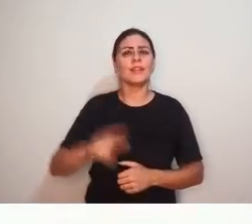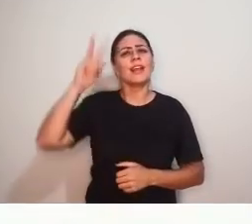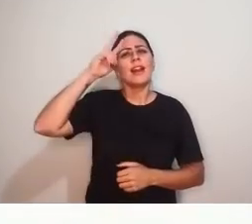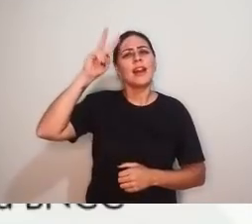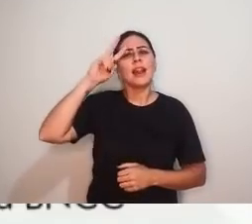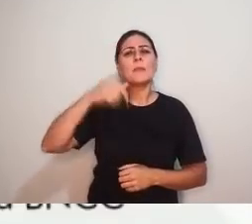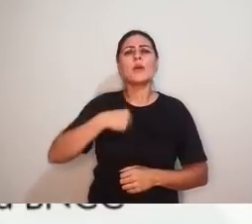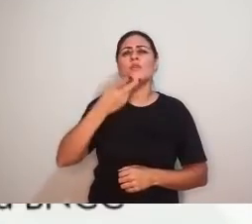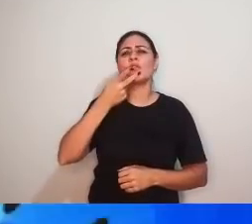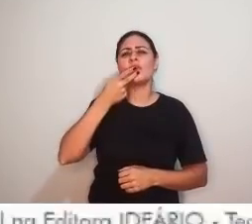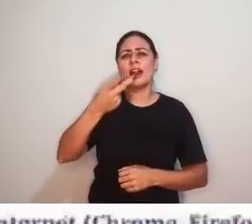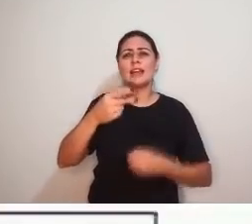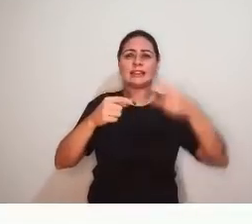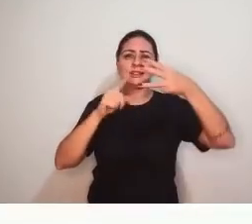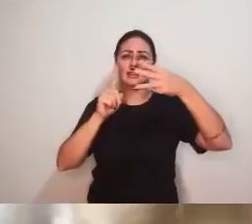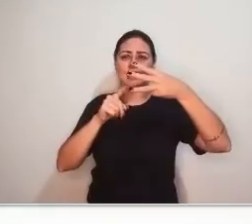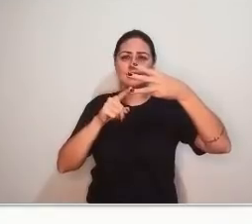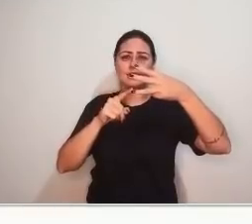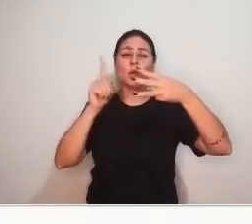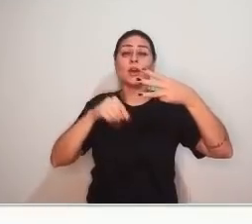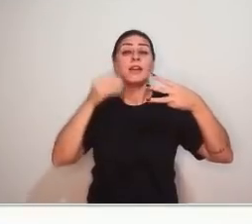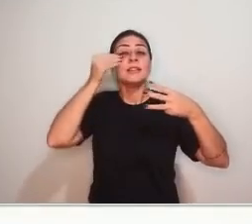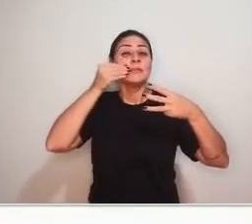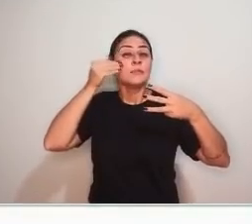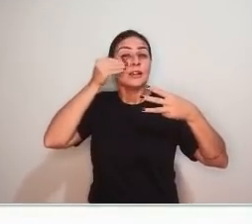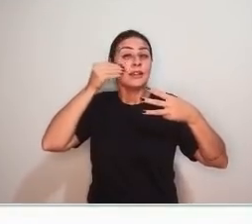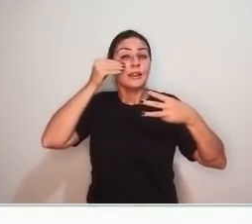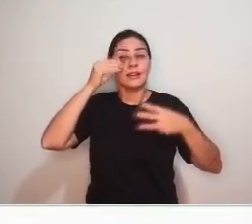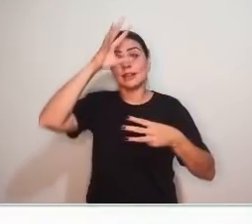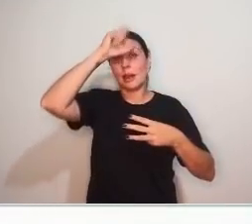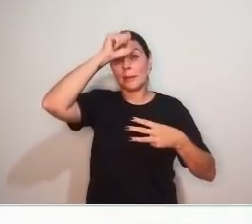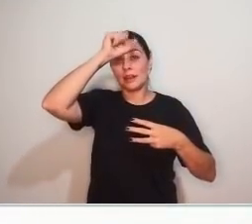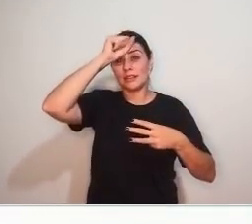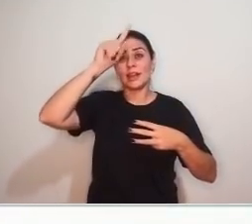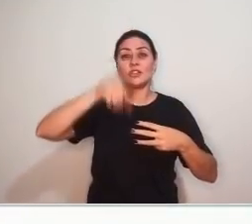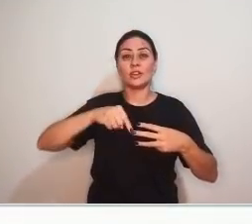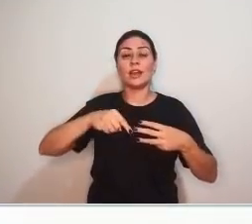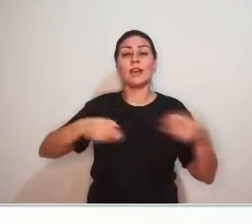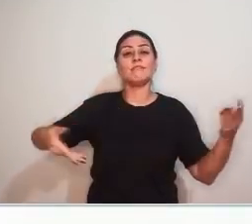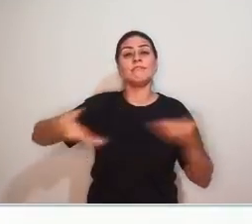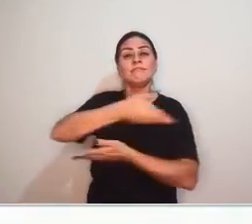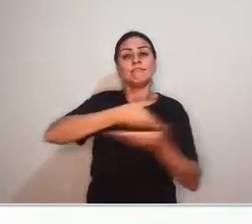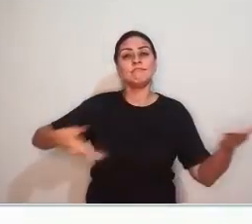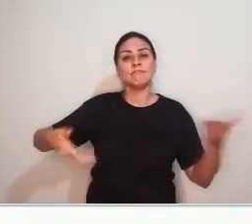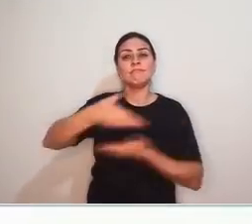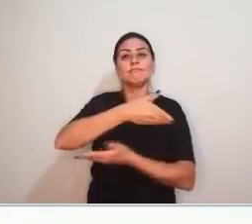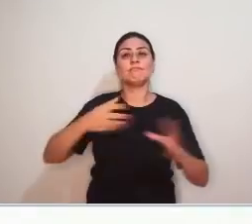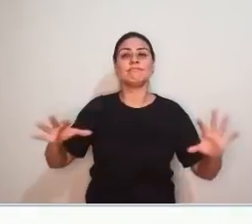Olha aqui, ó. Lembra lá qual era o terceiro pilar? Aqui, ó. A experiência de aprendizagem tem que ser